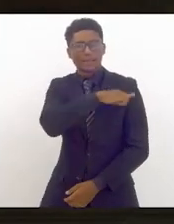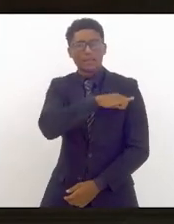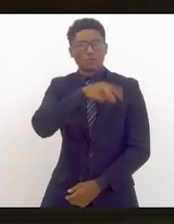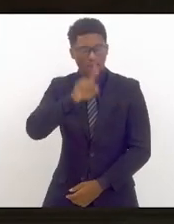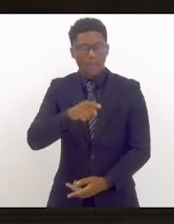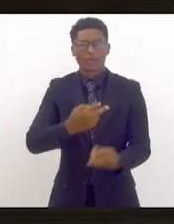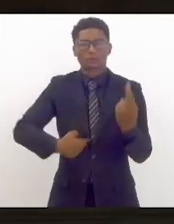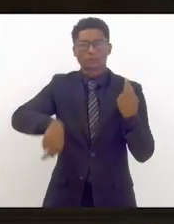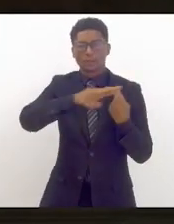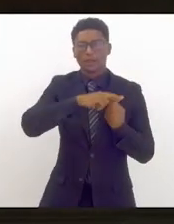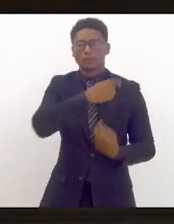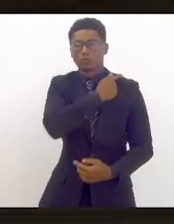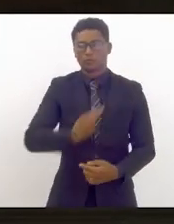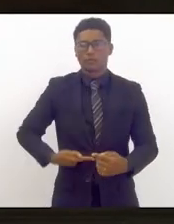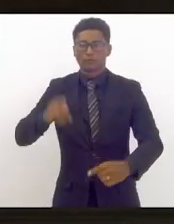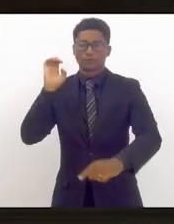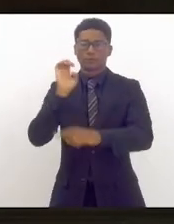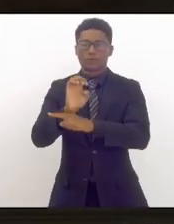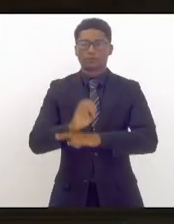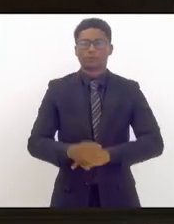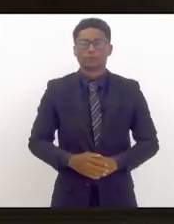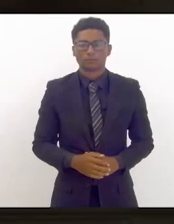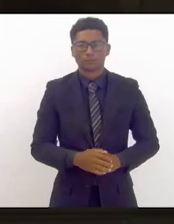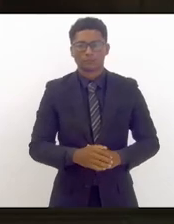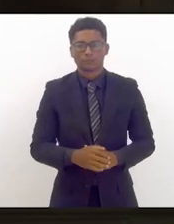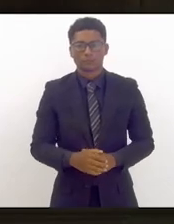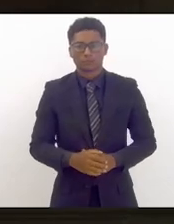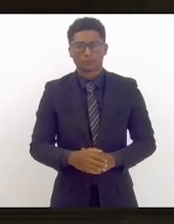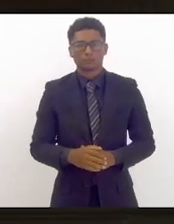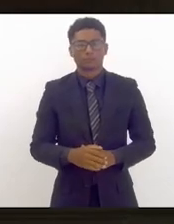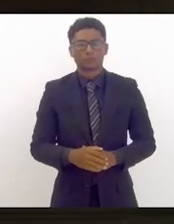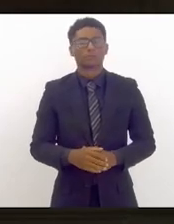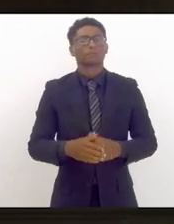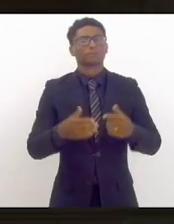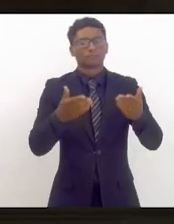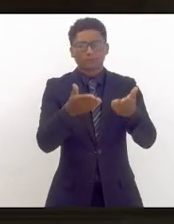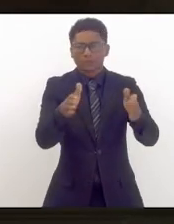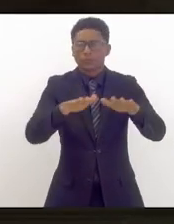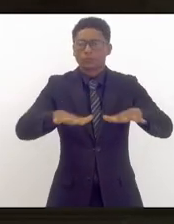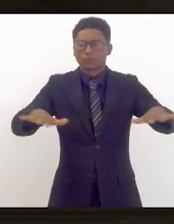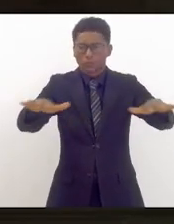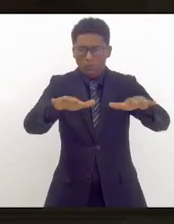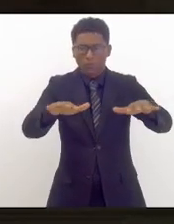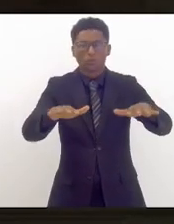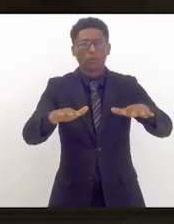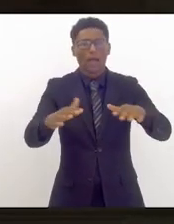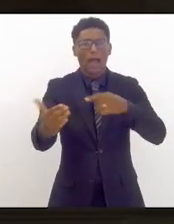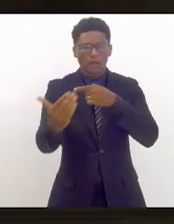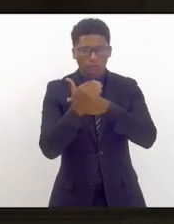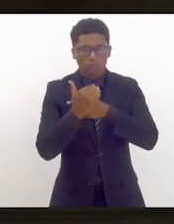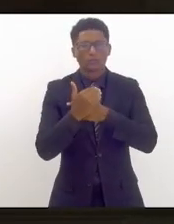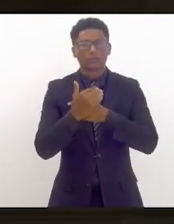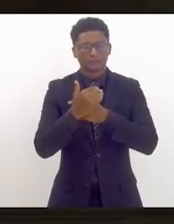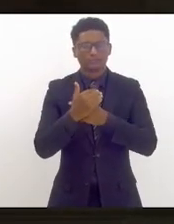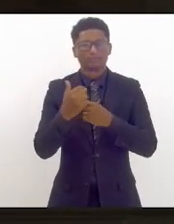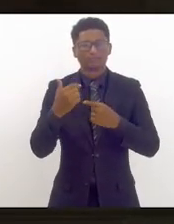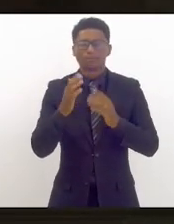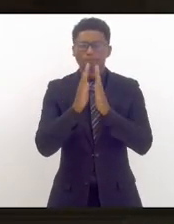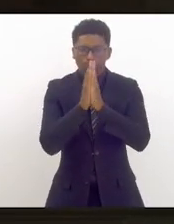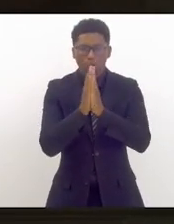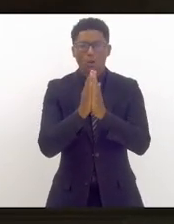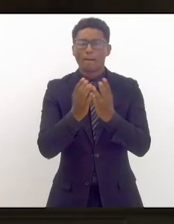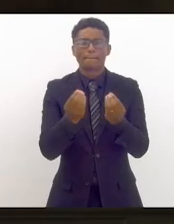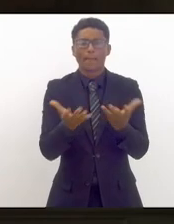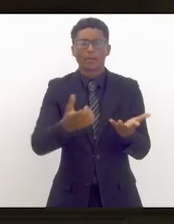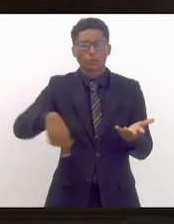do Governo do Estado. Conto com a colaboração de vocês para pensarmos em um sistema educacional